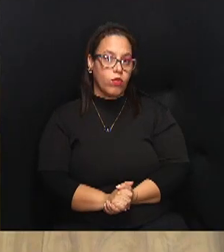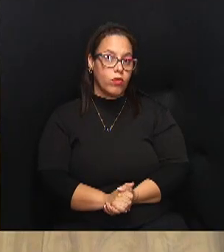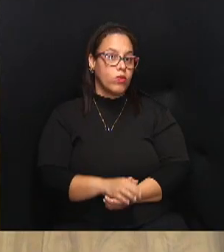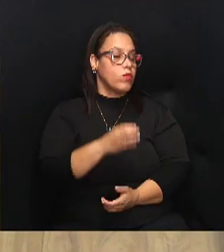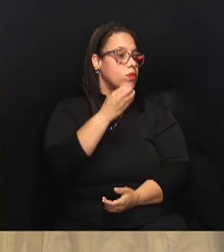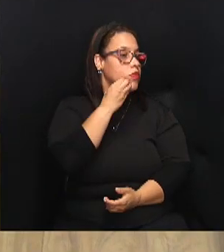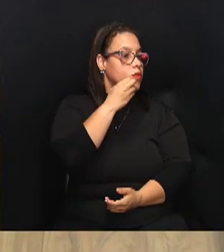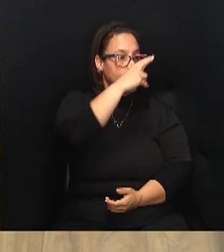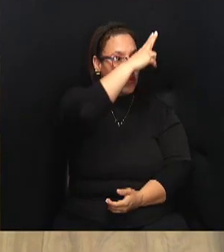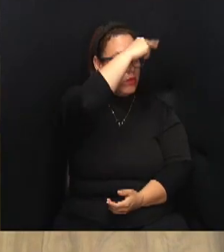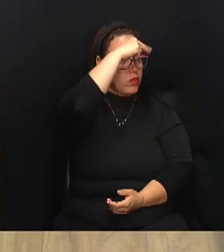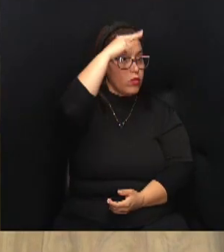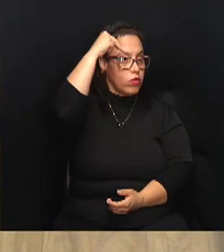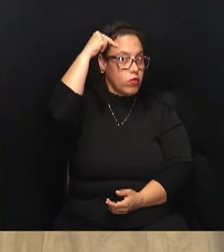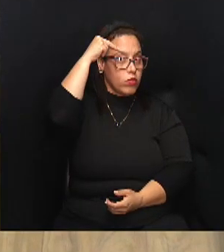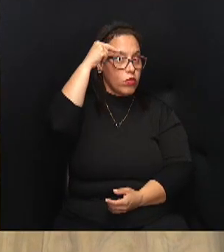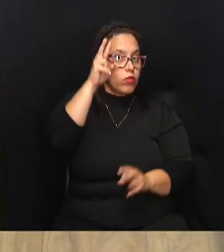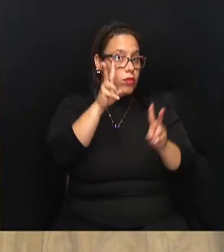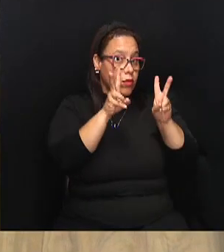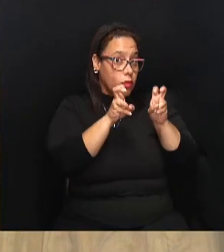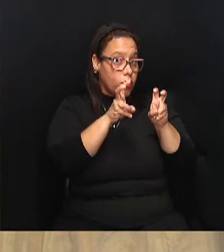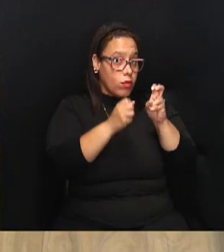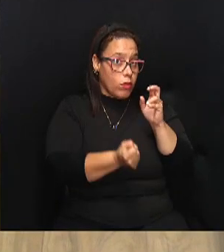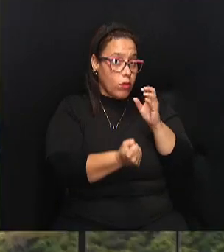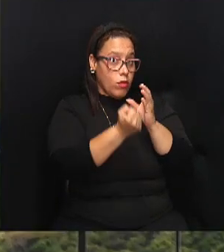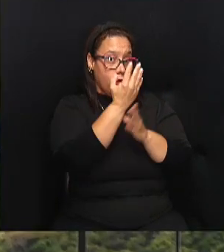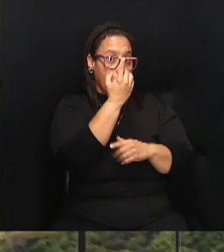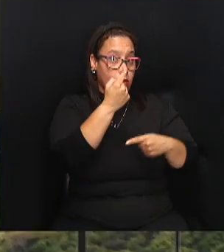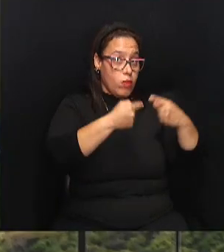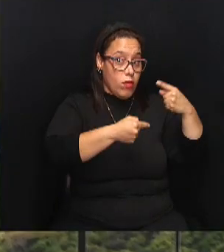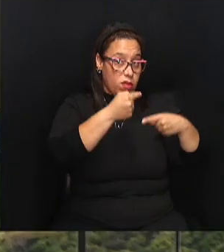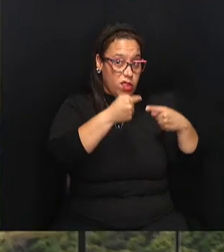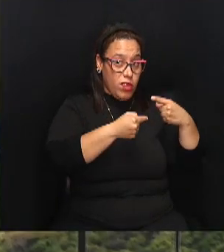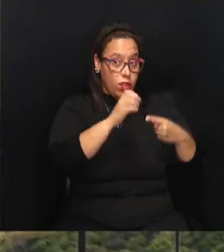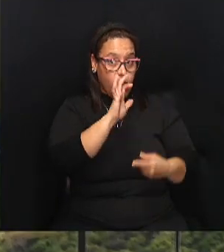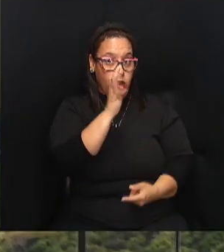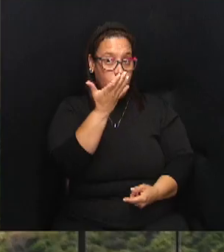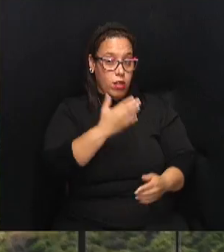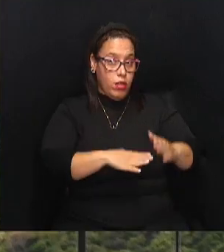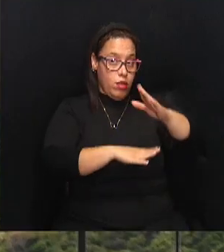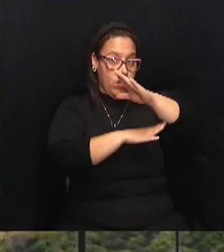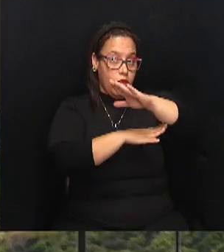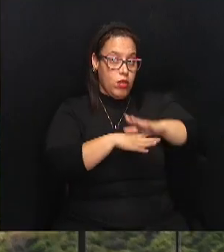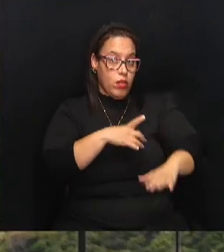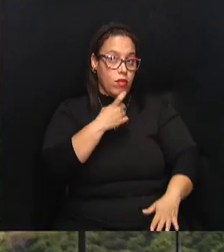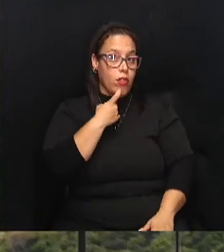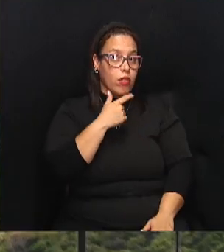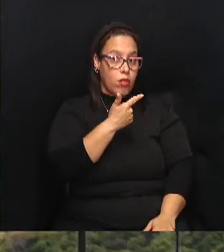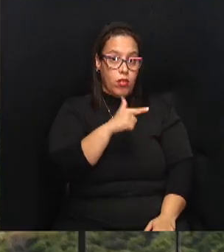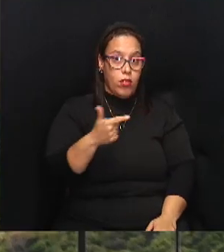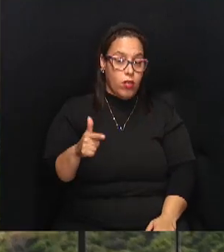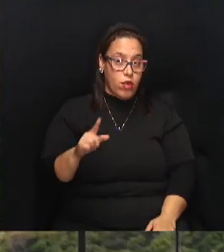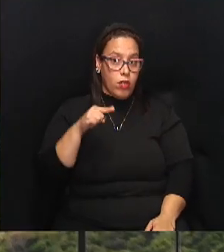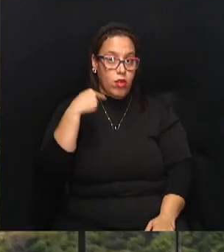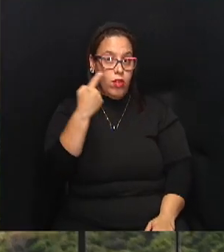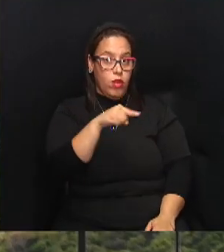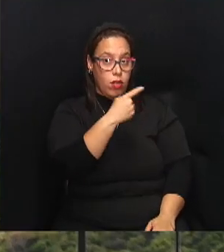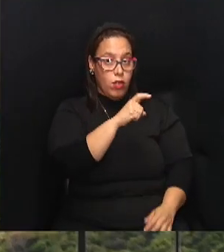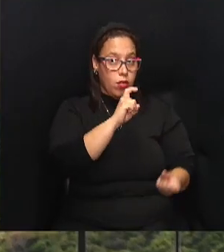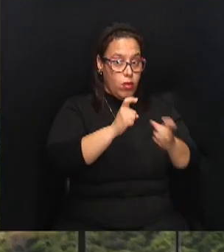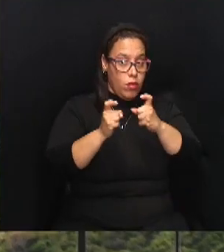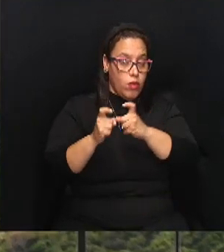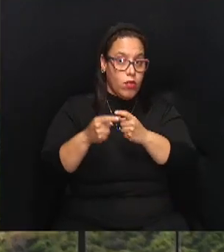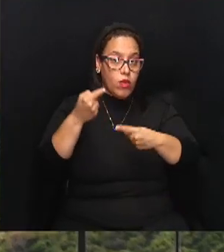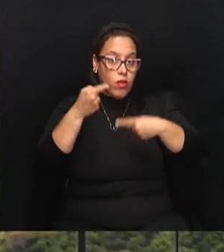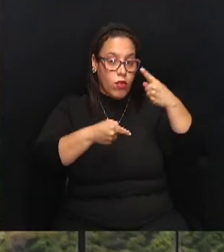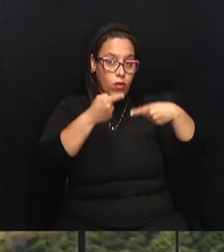Igor e Nick Schneider, este assunto surgiu no debate que ocorreu aqui na Câmara de Campinas. Se não, nas próximas reuniões é algo para